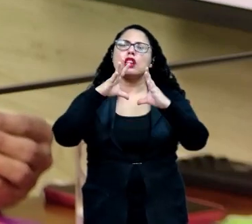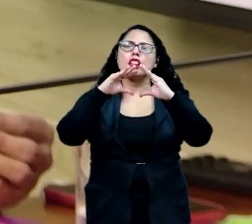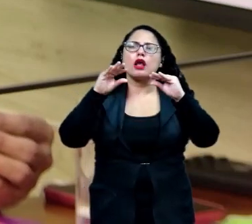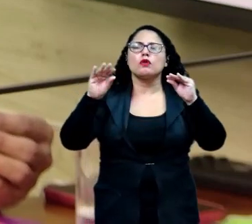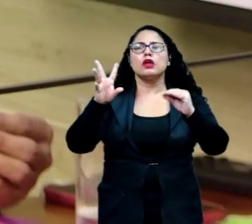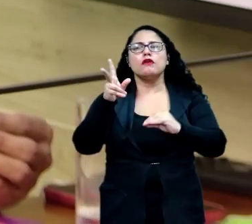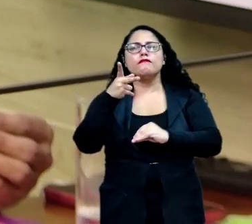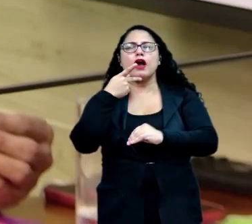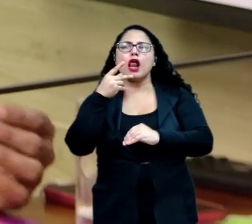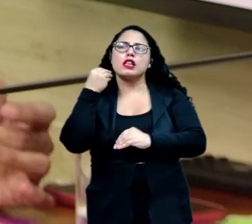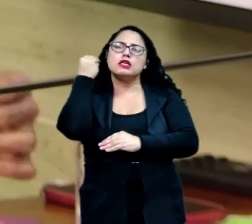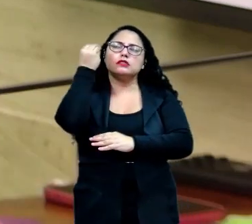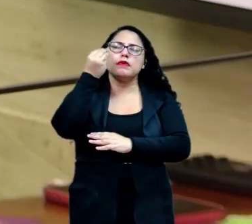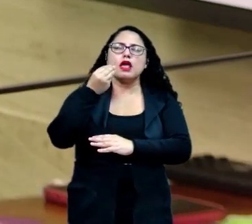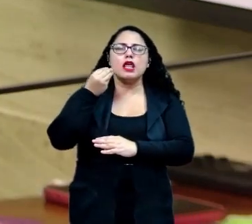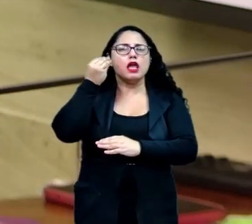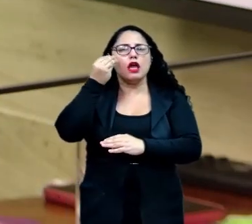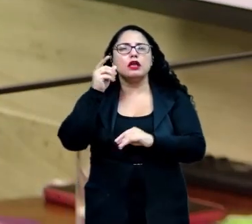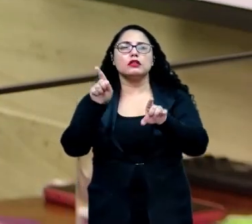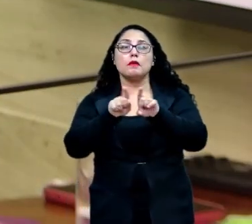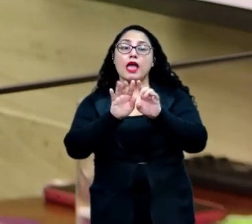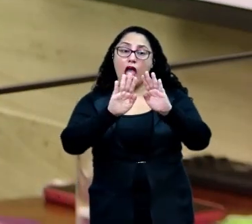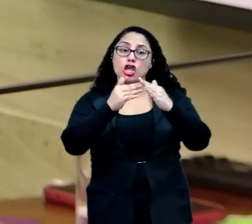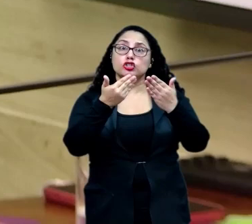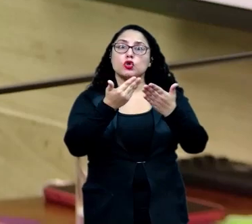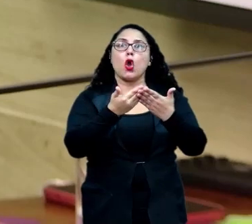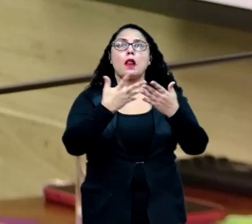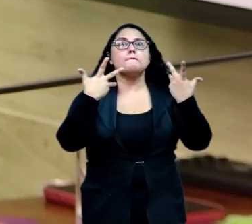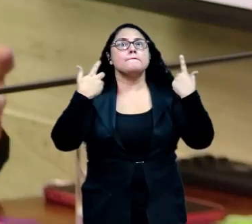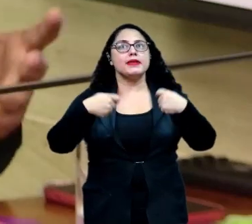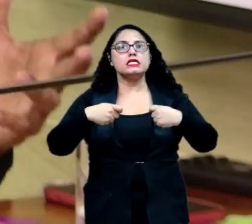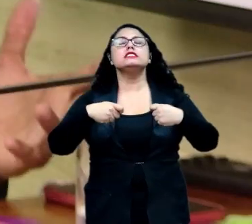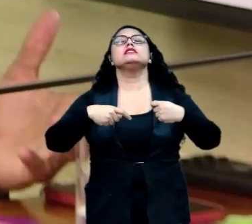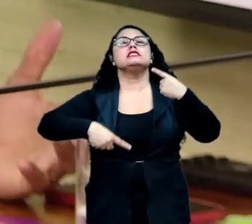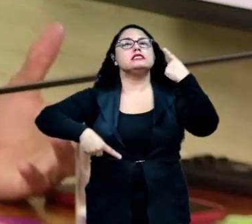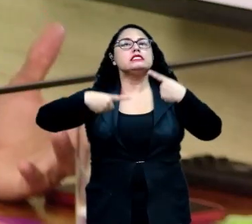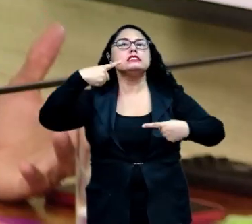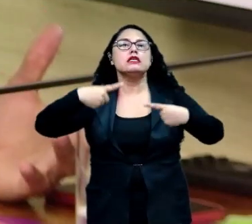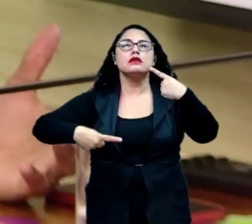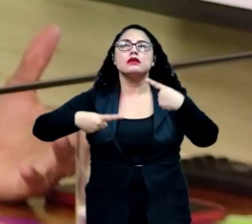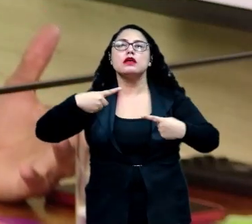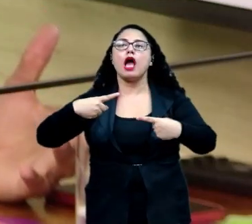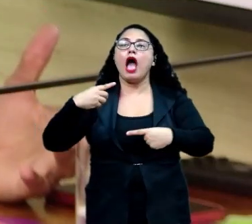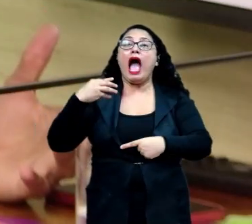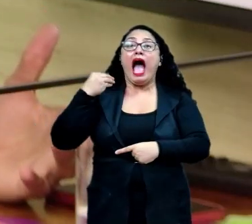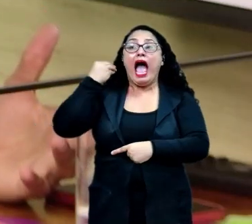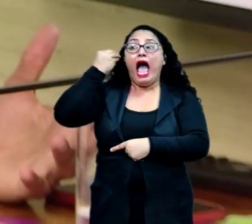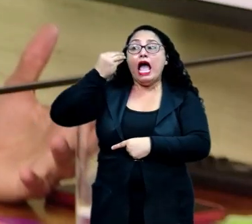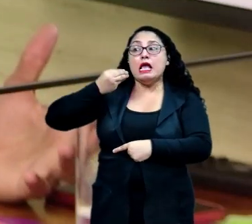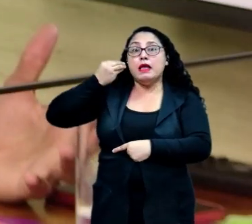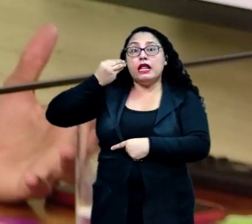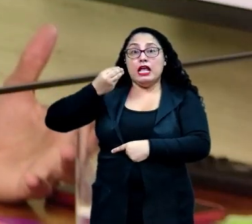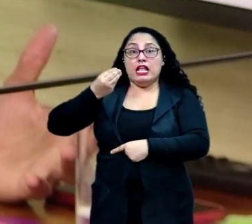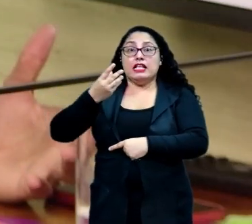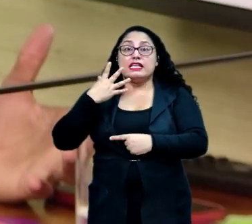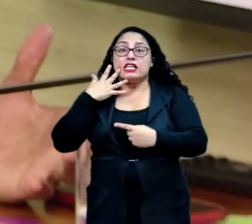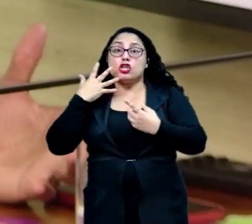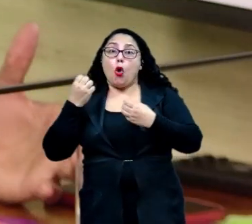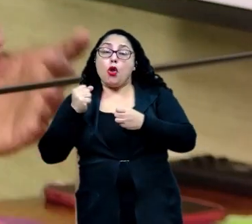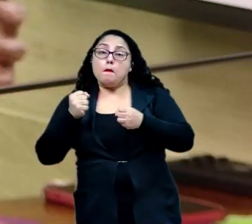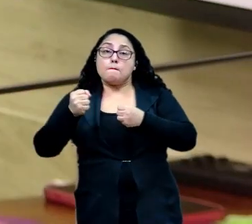falar das vivências. Então, a escola ela precisa debater as vivências que estão postas na